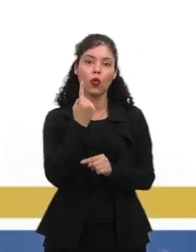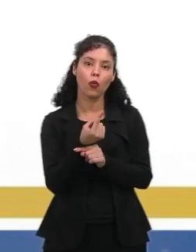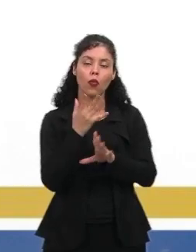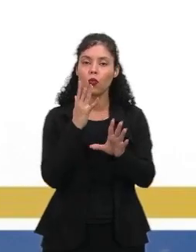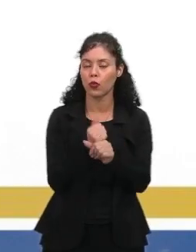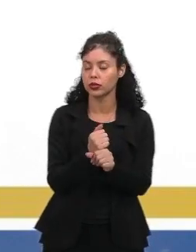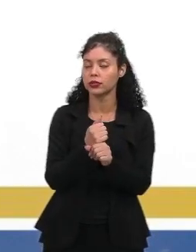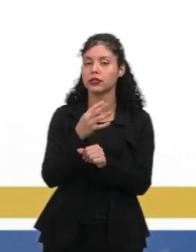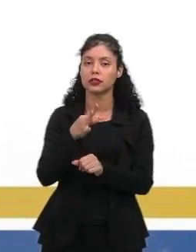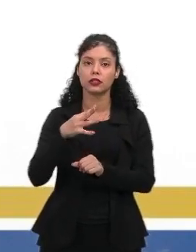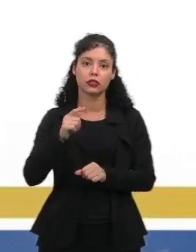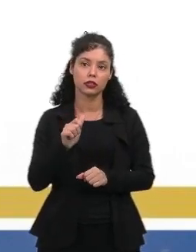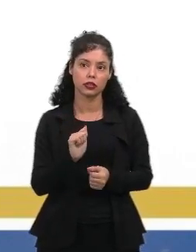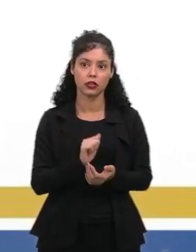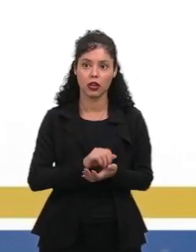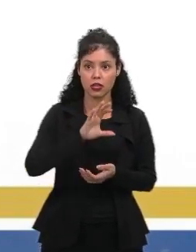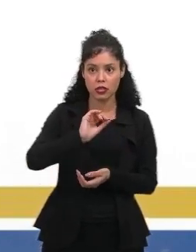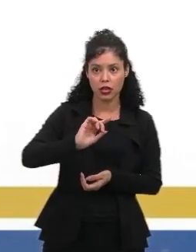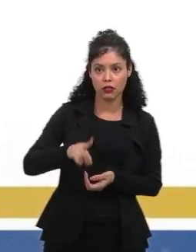taxa. Então, é 1 mais